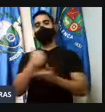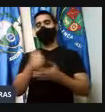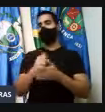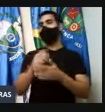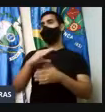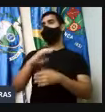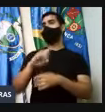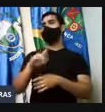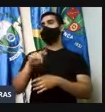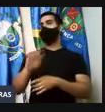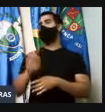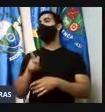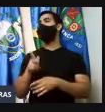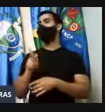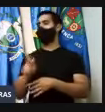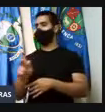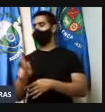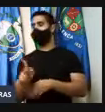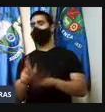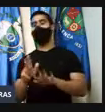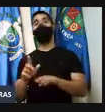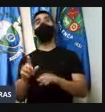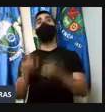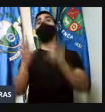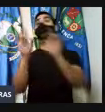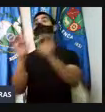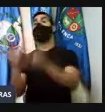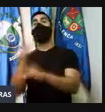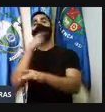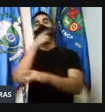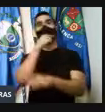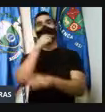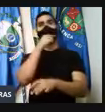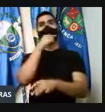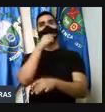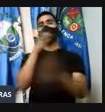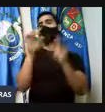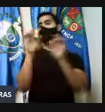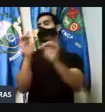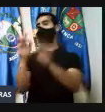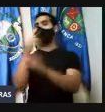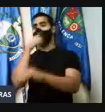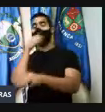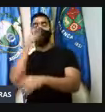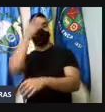existindo e ela vai ser uma vendedora de água. Na verdade, ela vai vender água para